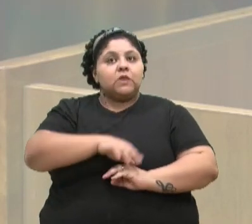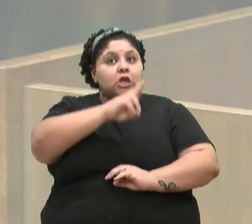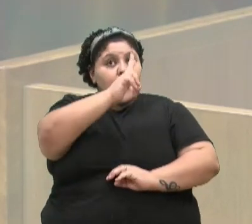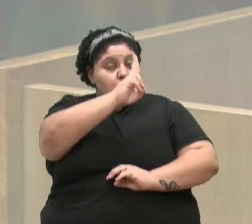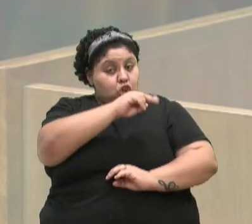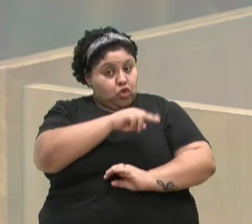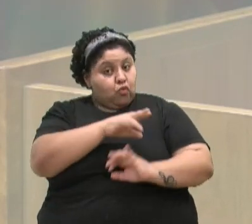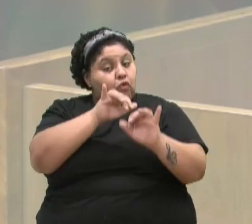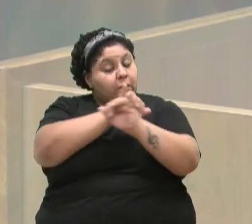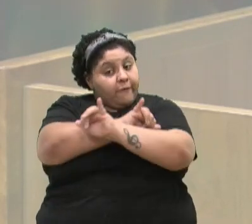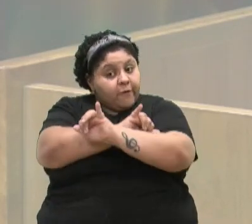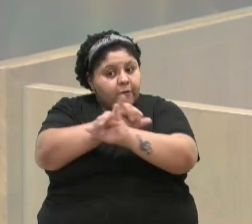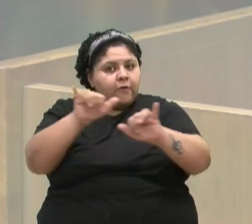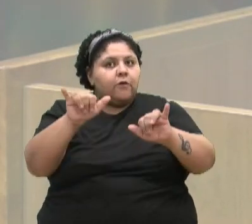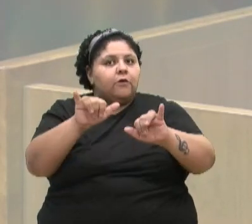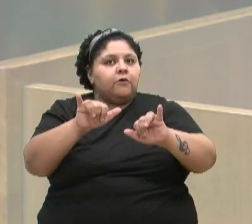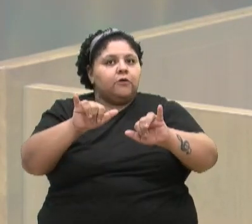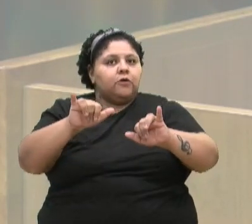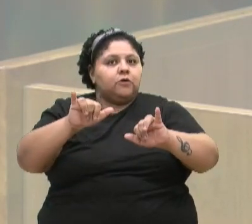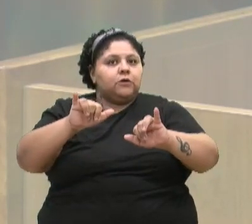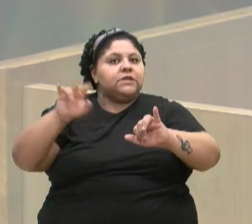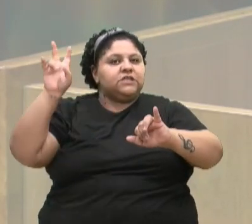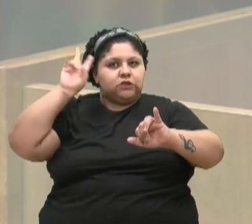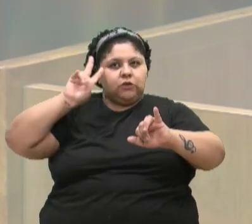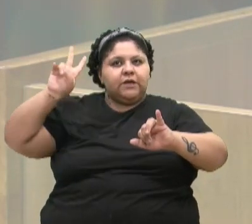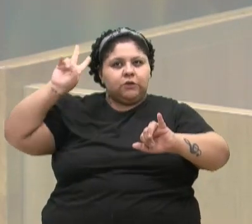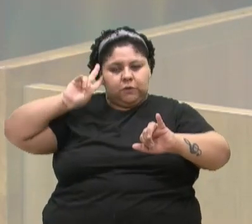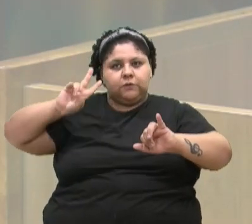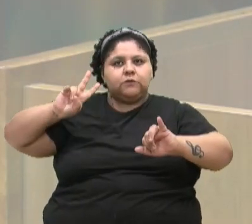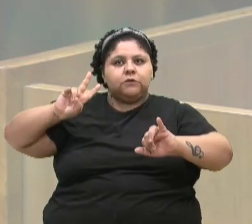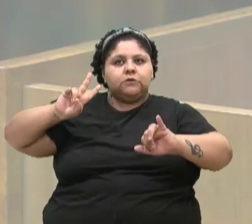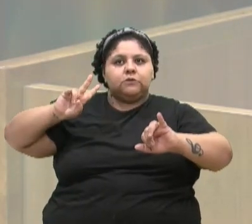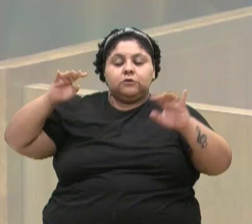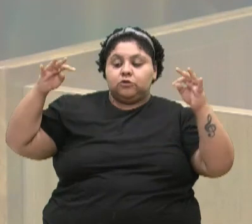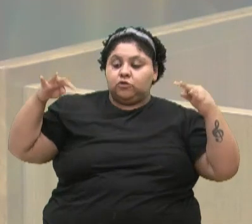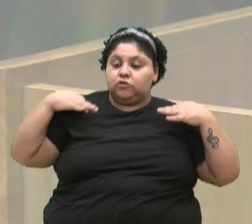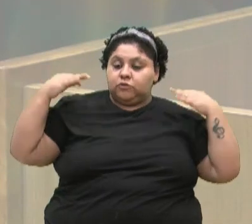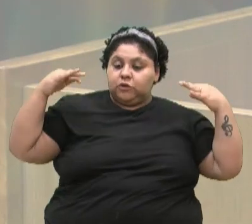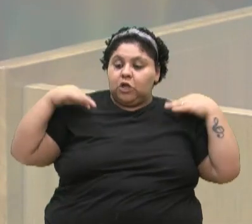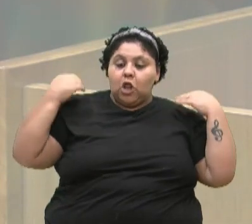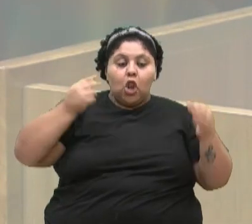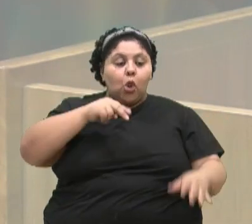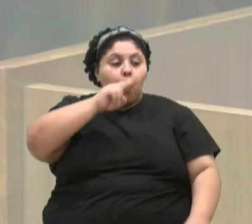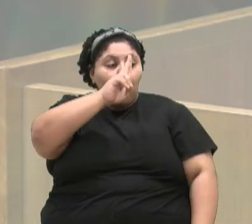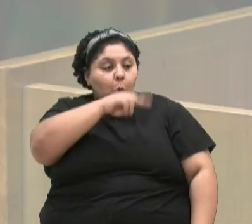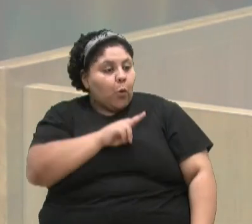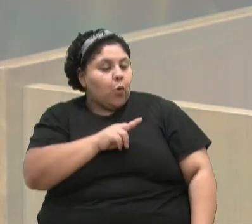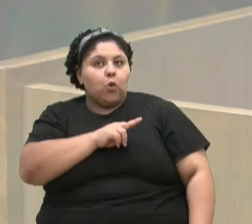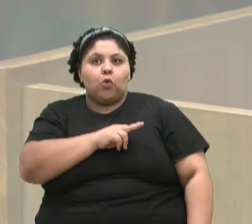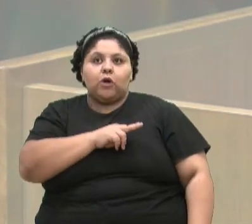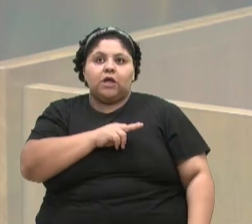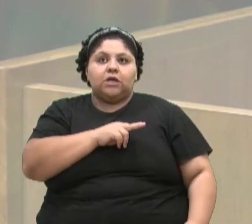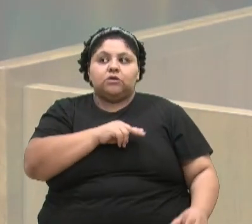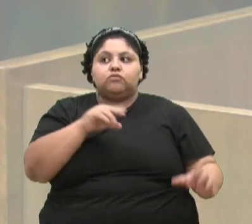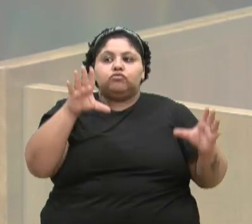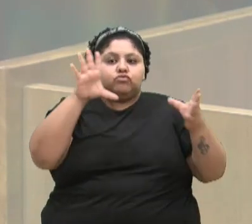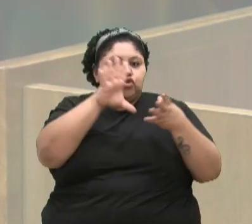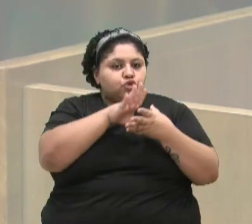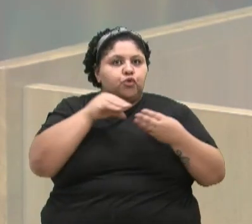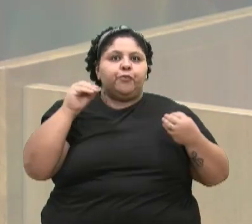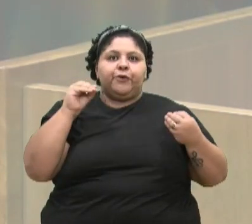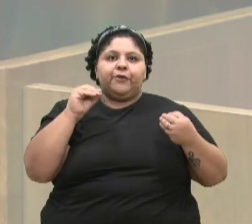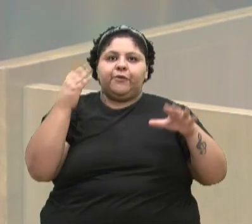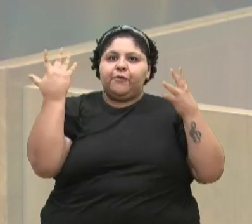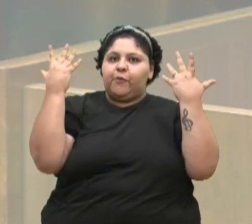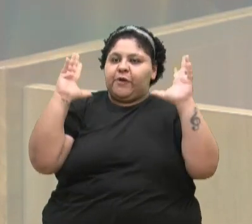segundo este grande historiador, o turismo nunca vai desaparecer. Então, parabéns